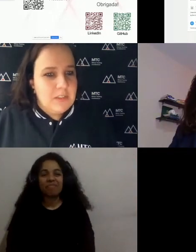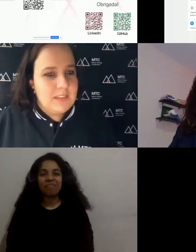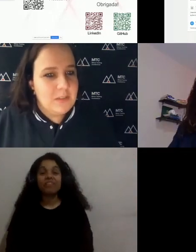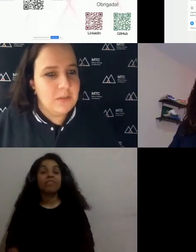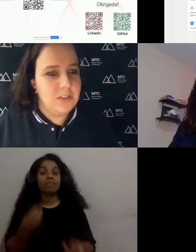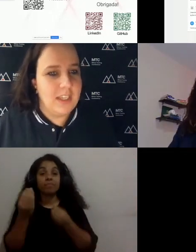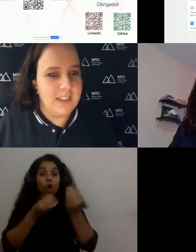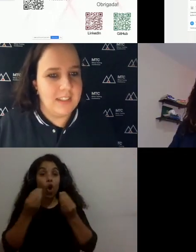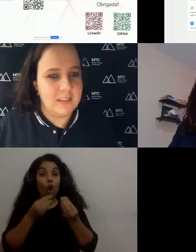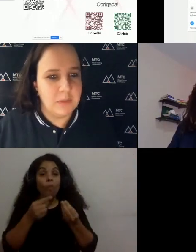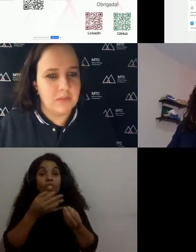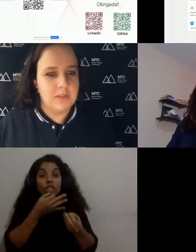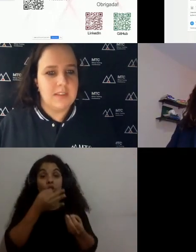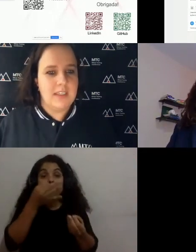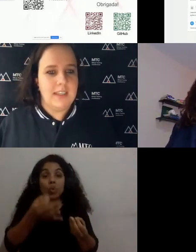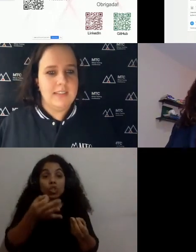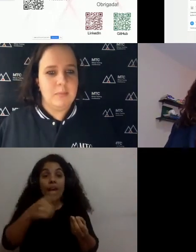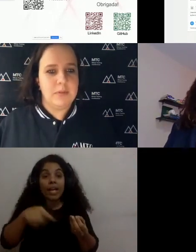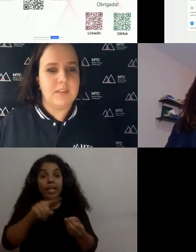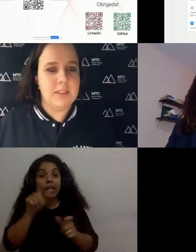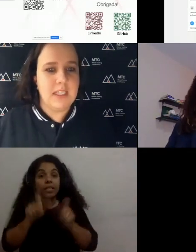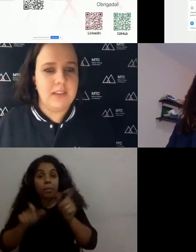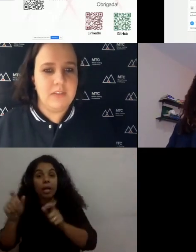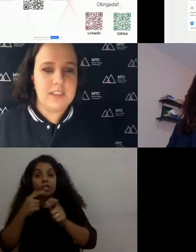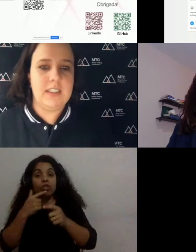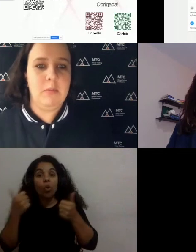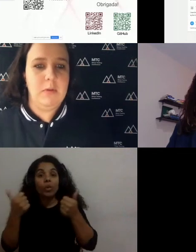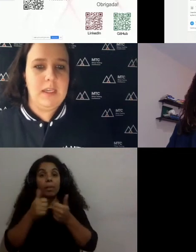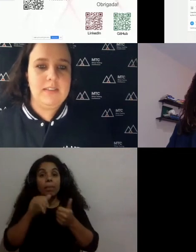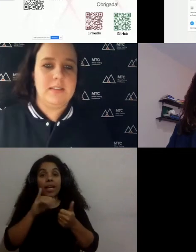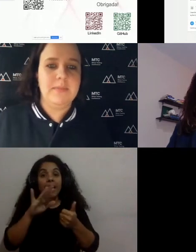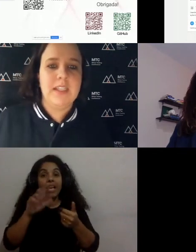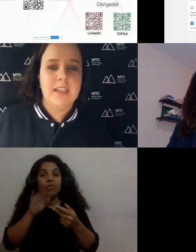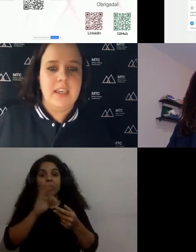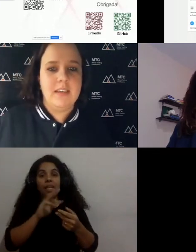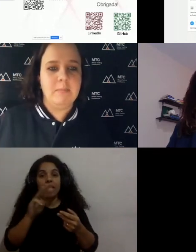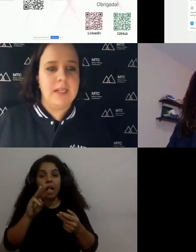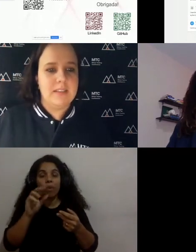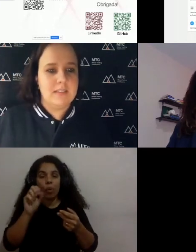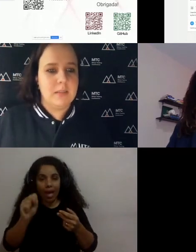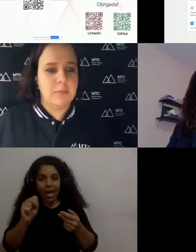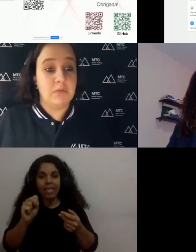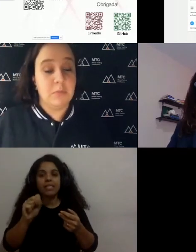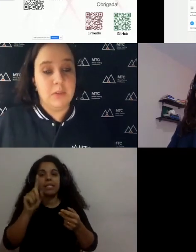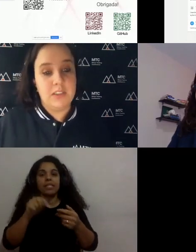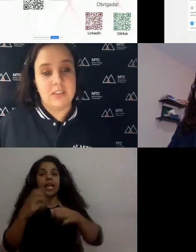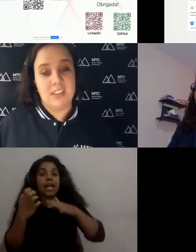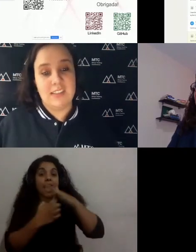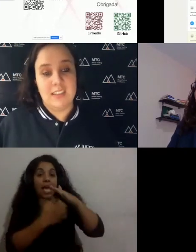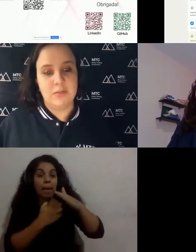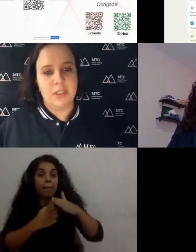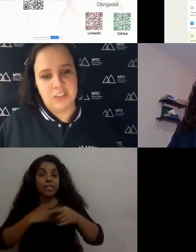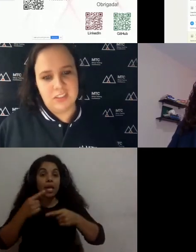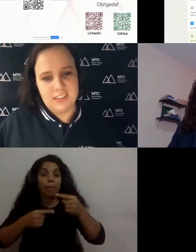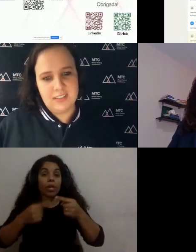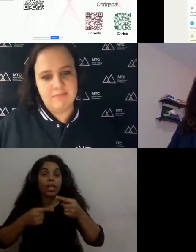Como você sugere que as pessoas QA se aproximem da infra da AWS em empresas que possuem políticas de